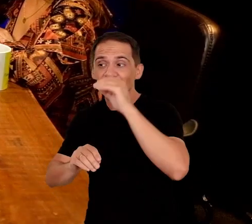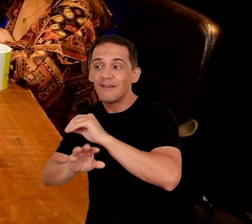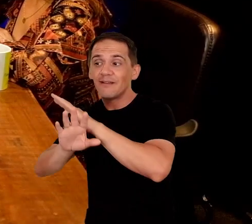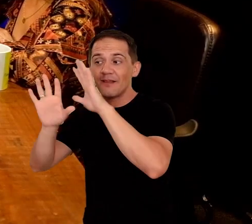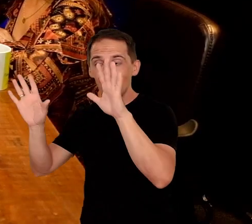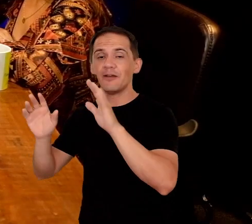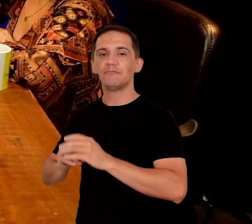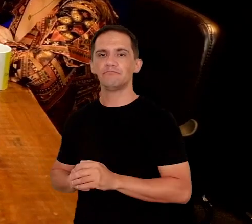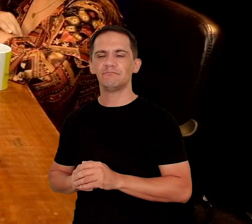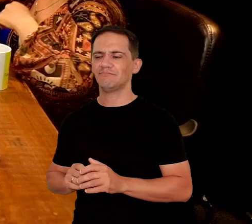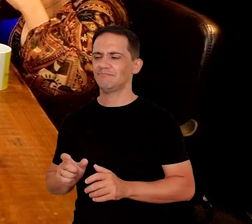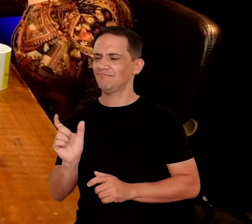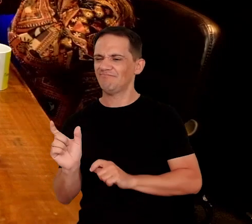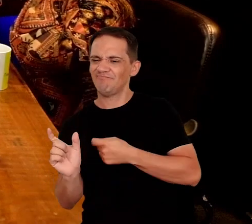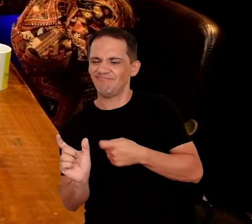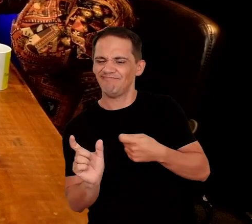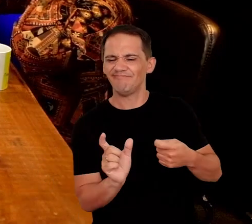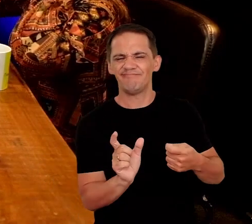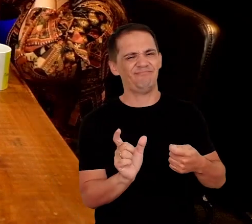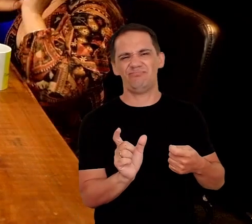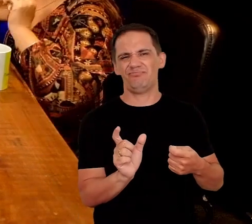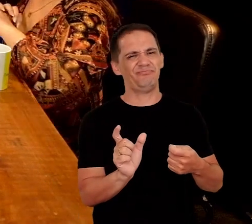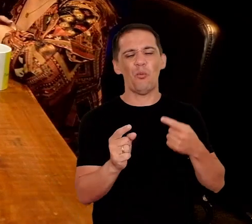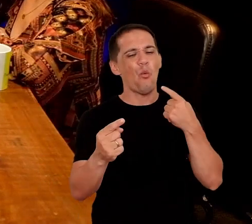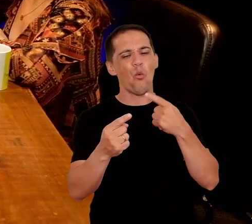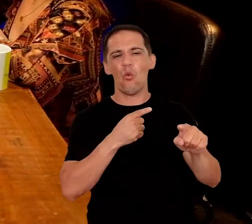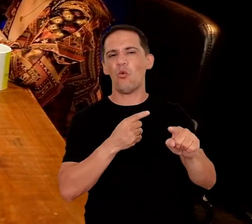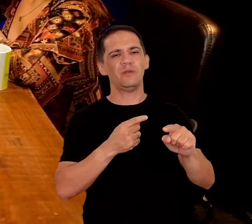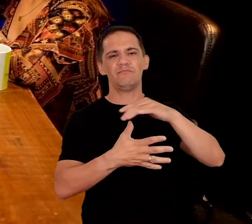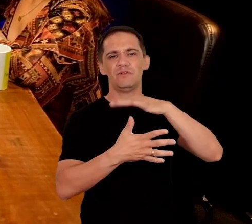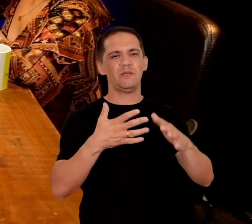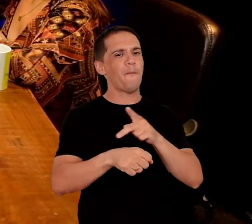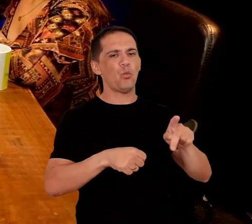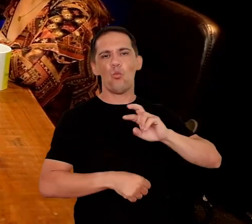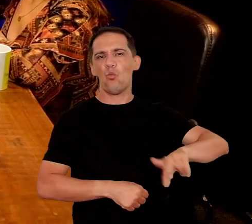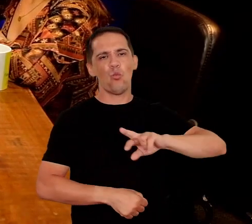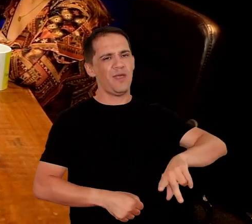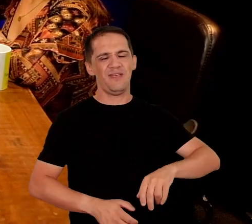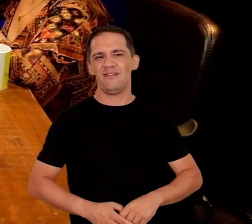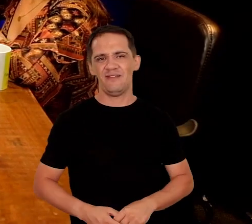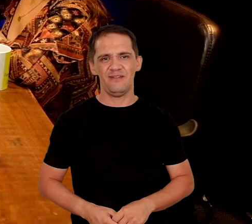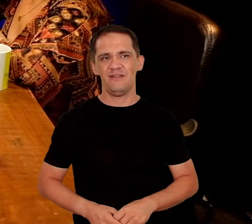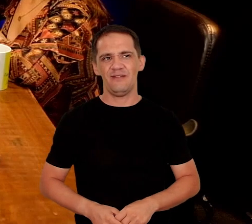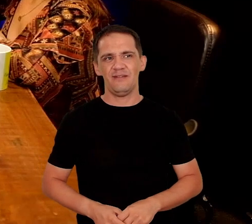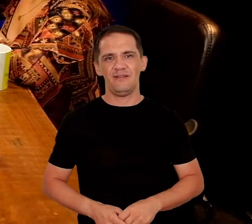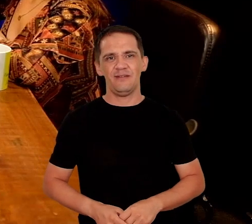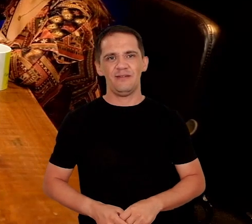entender todo o contexto, né? E a Libras não é palavra, sinal, palavra, sinal, palavra, sinal, palavra. Não é assim, né? Muitas